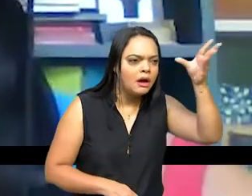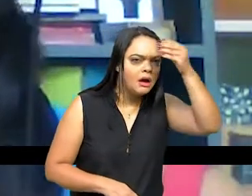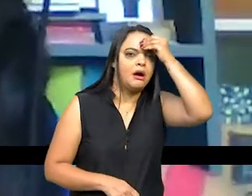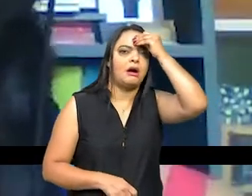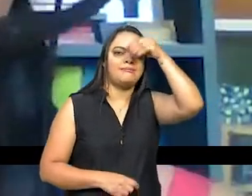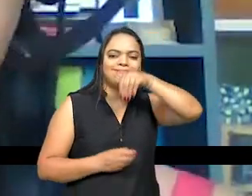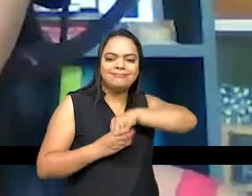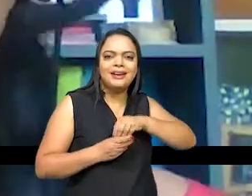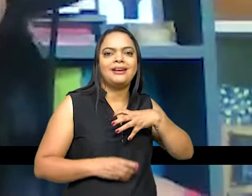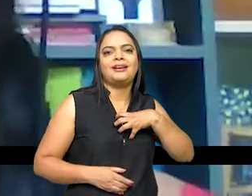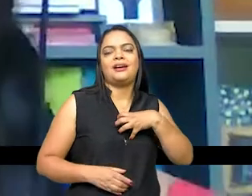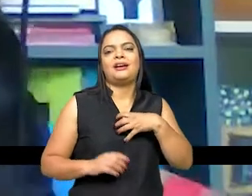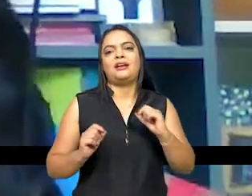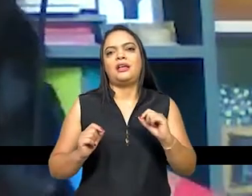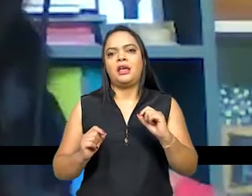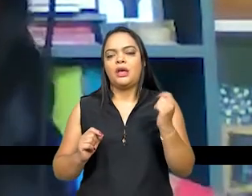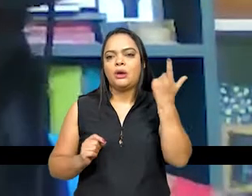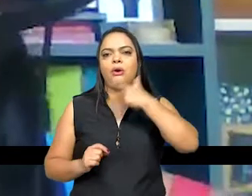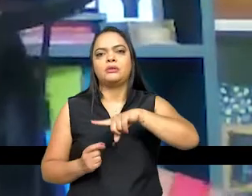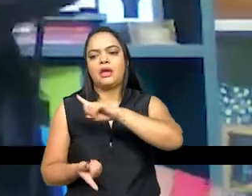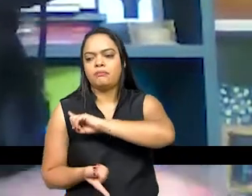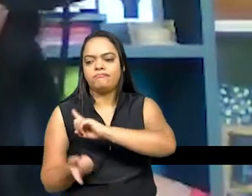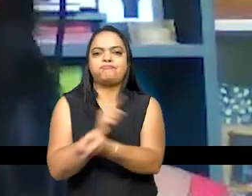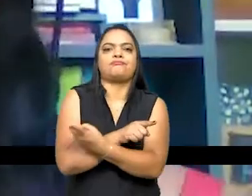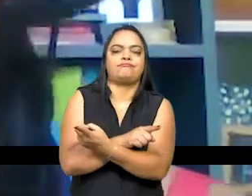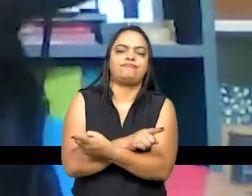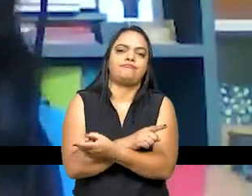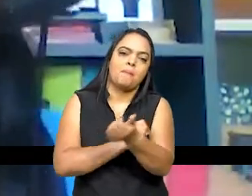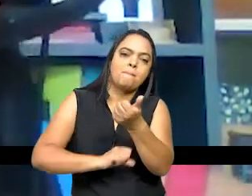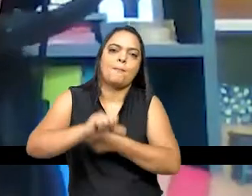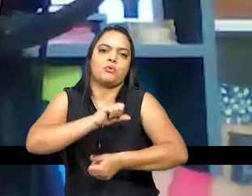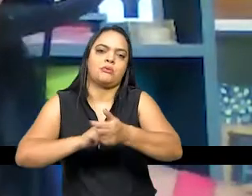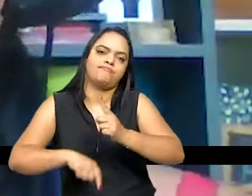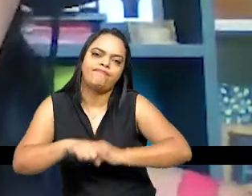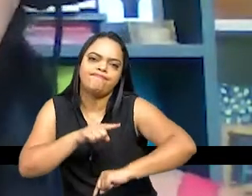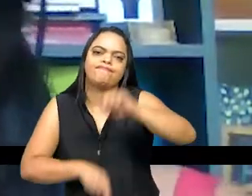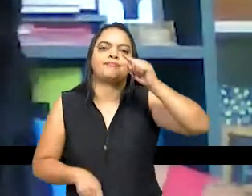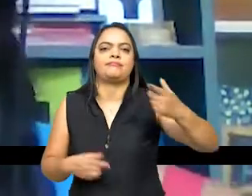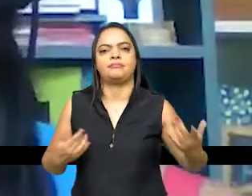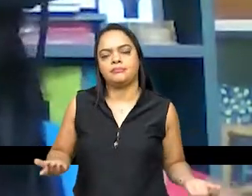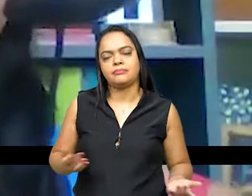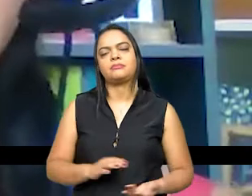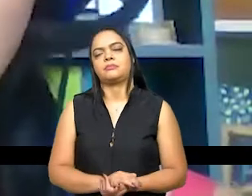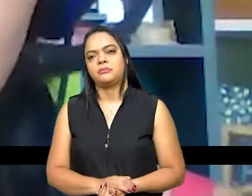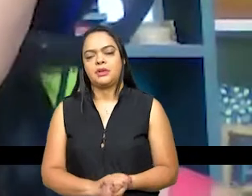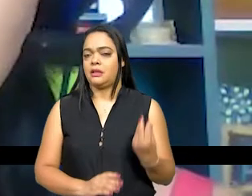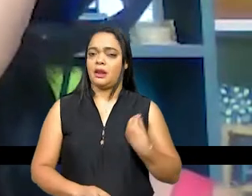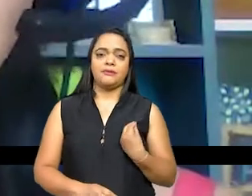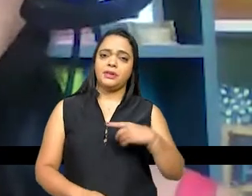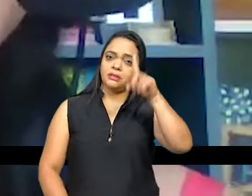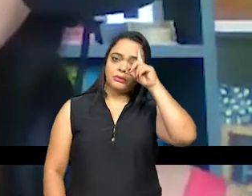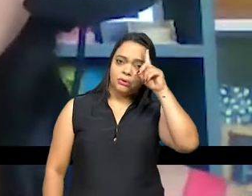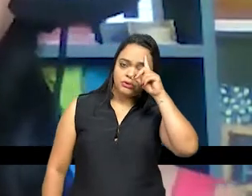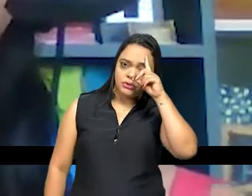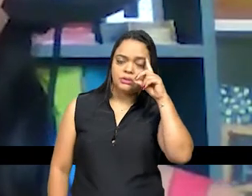gente consegue subverter a ordem e subverter as expectativas nas situações cotidianas,